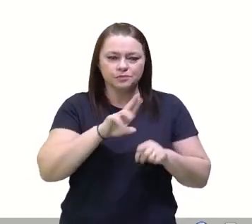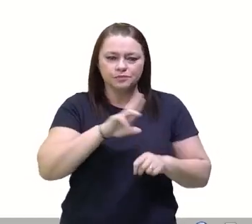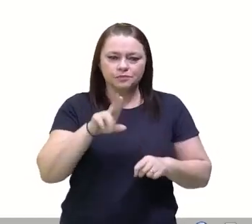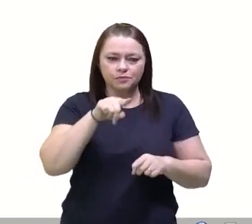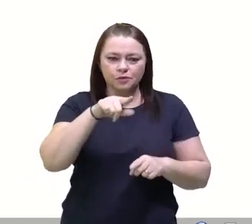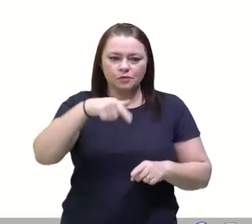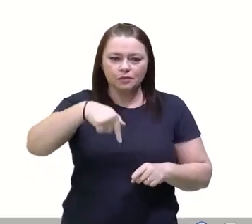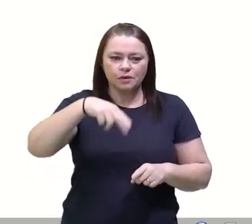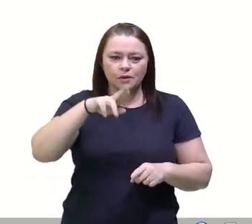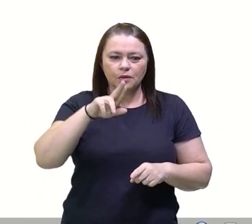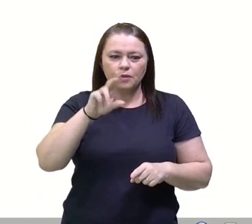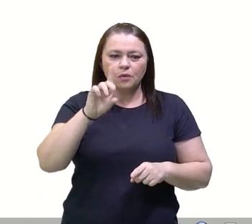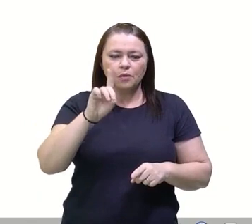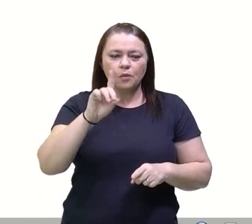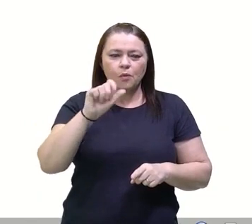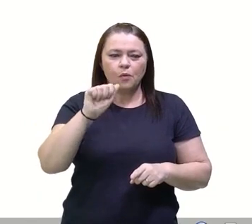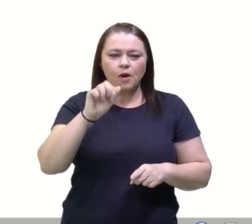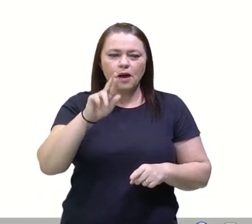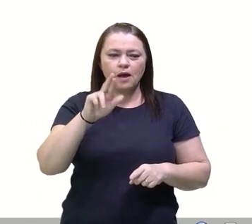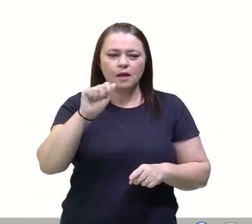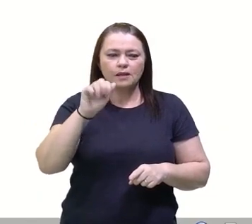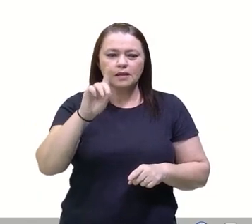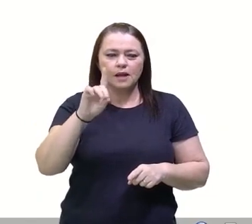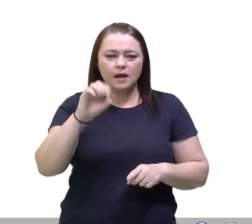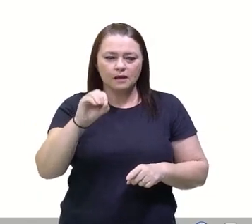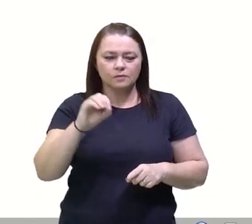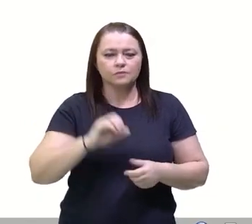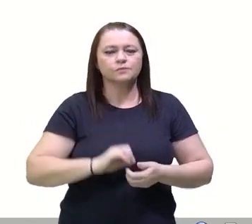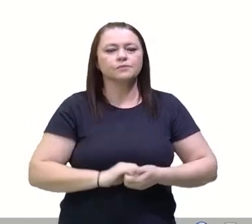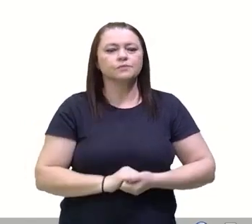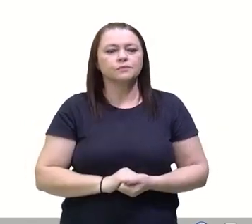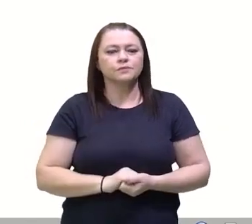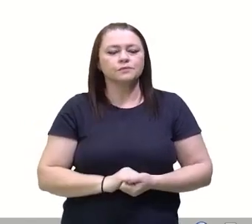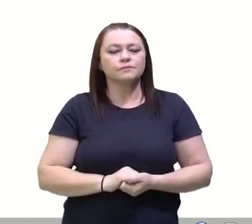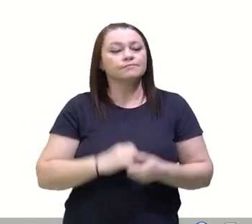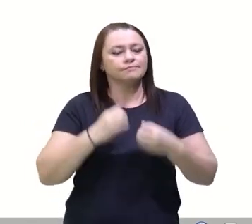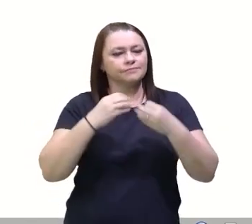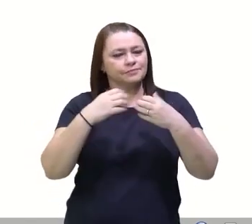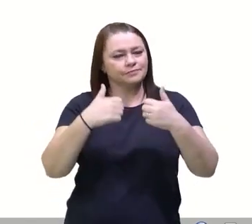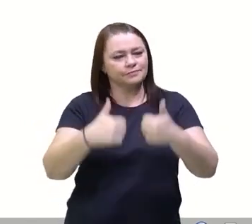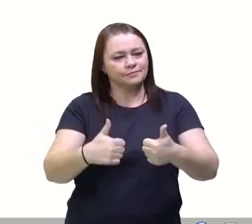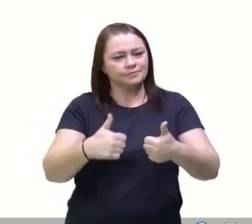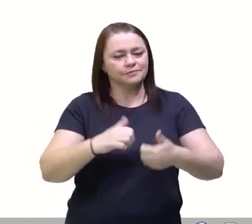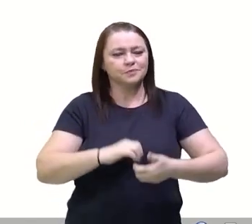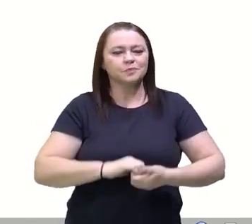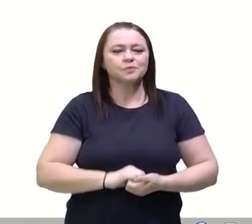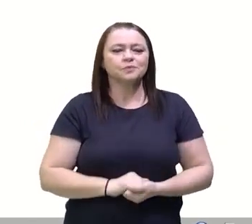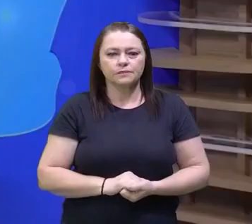Muito bem.